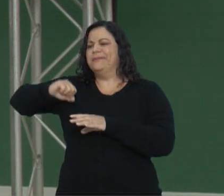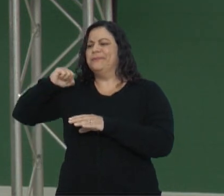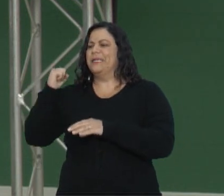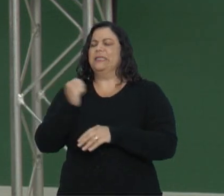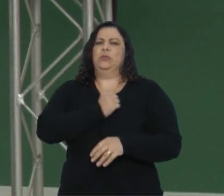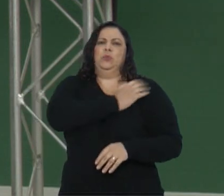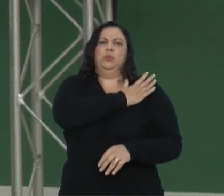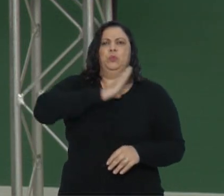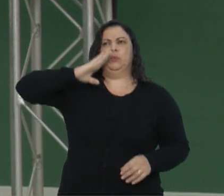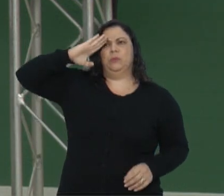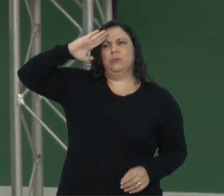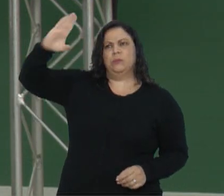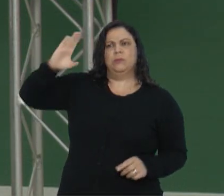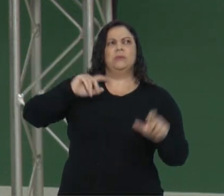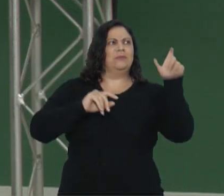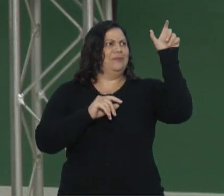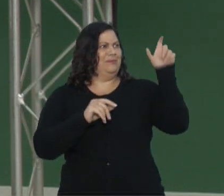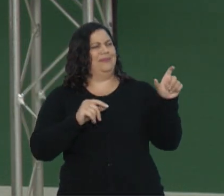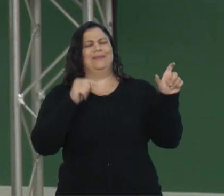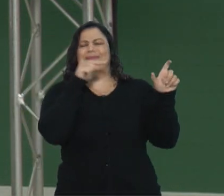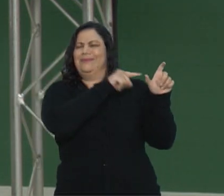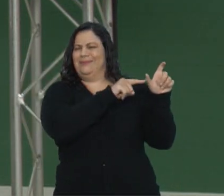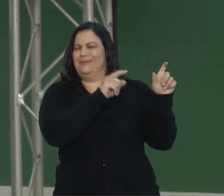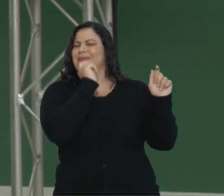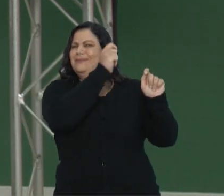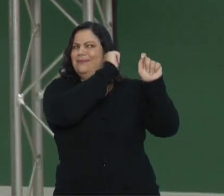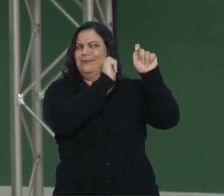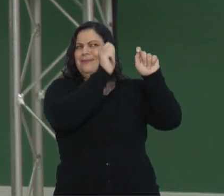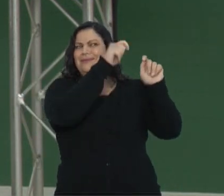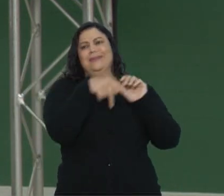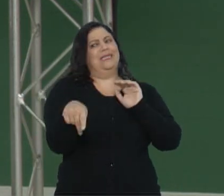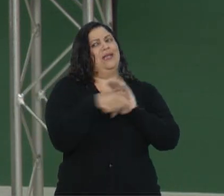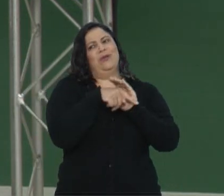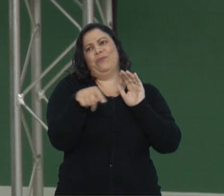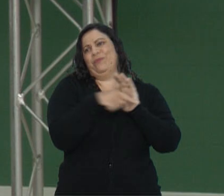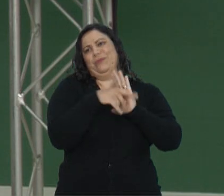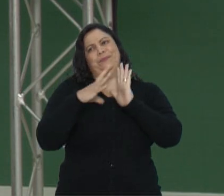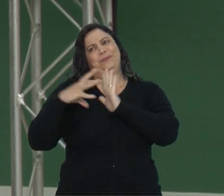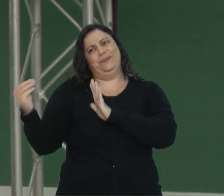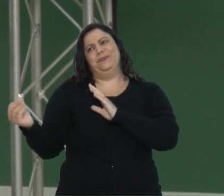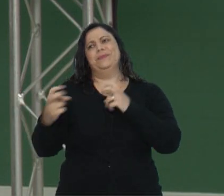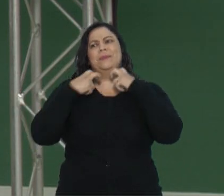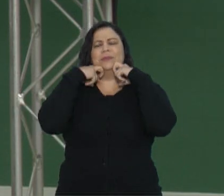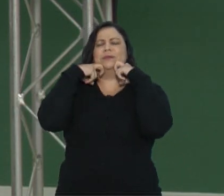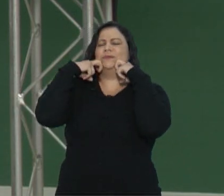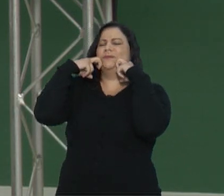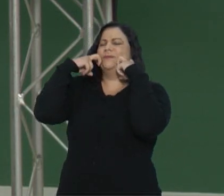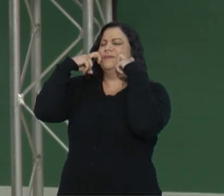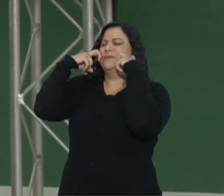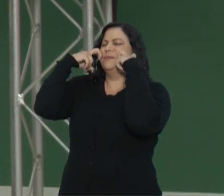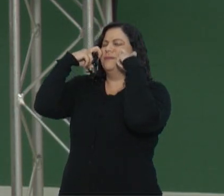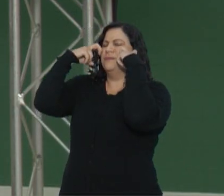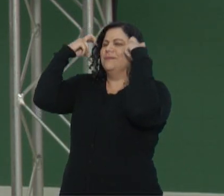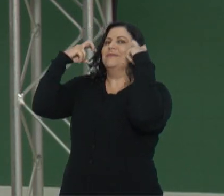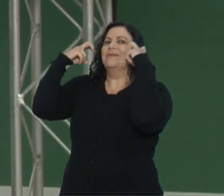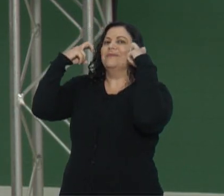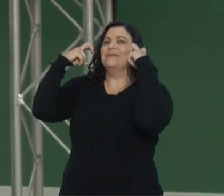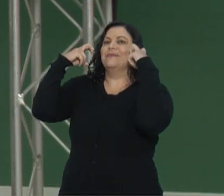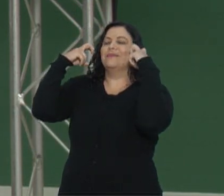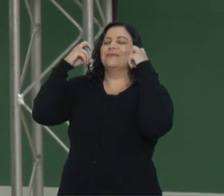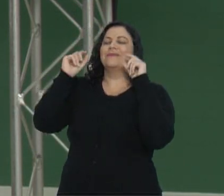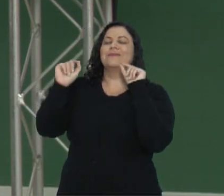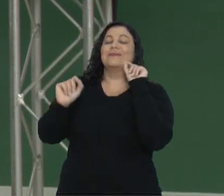o soldado, tem a cara do soldado, não sei o quê. E isso ficou tão vexatório para esse tenente que ele foi